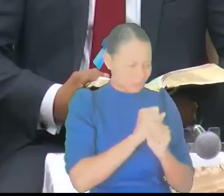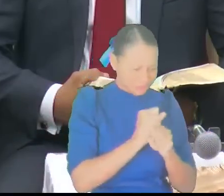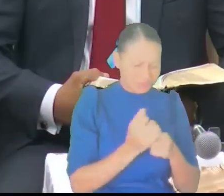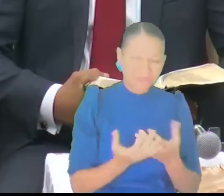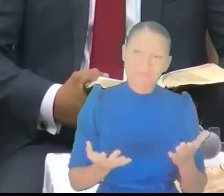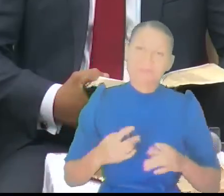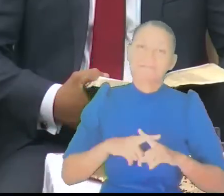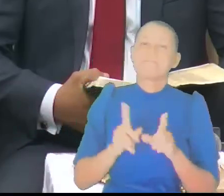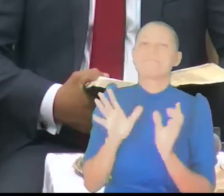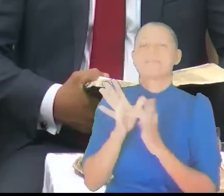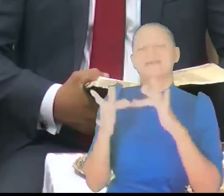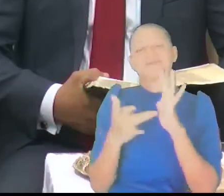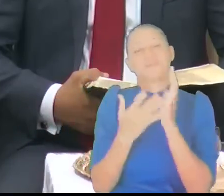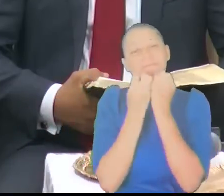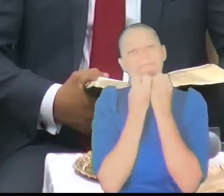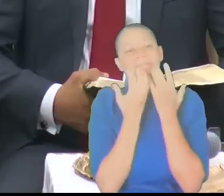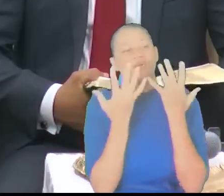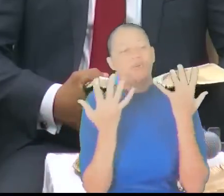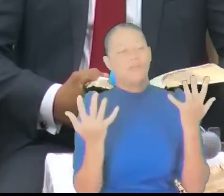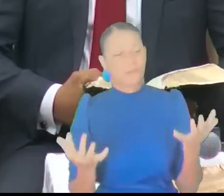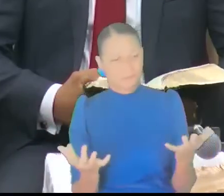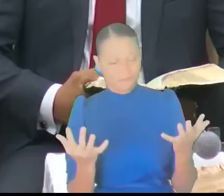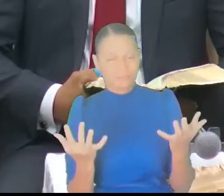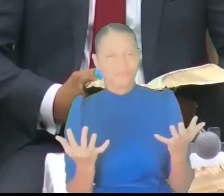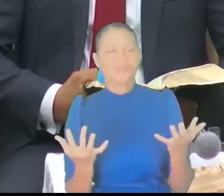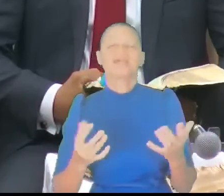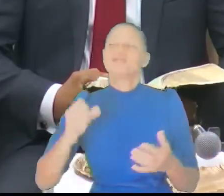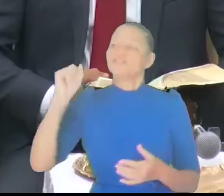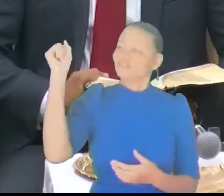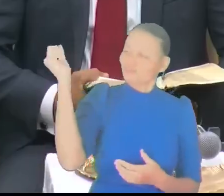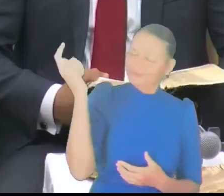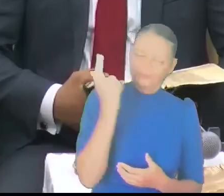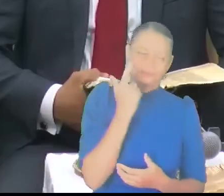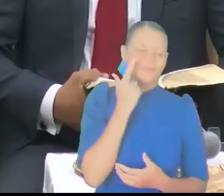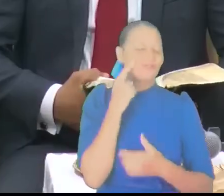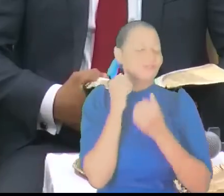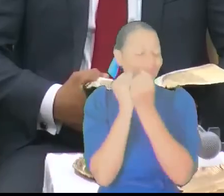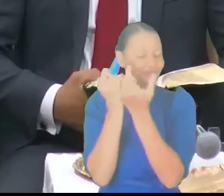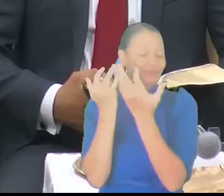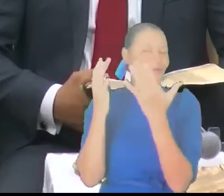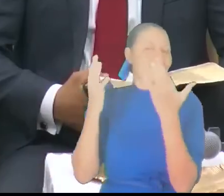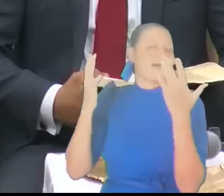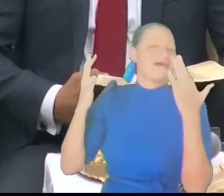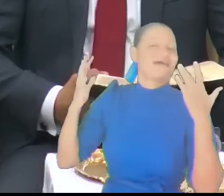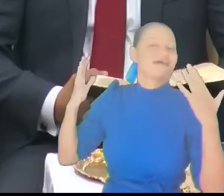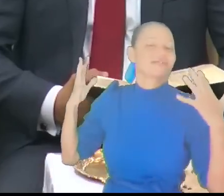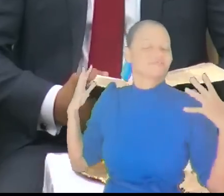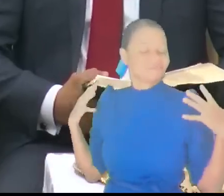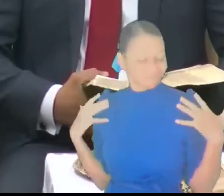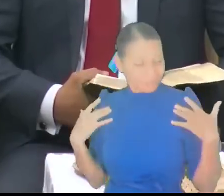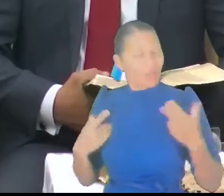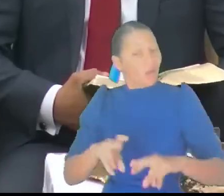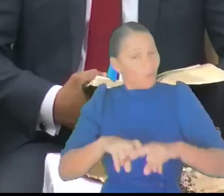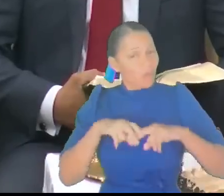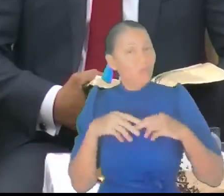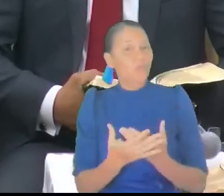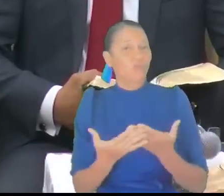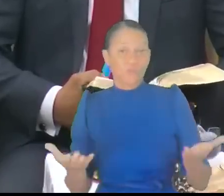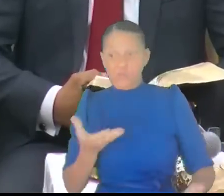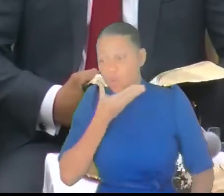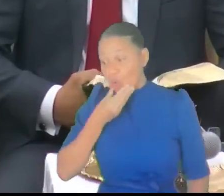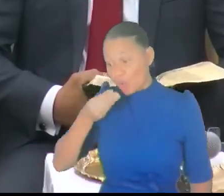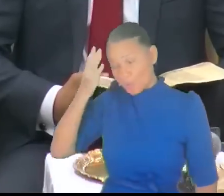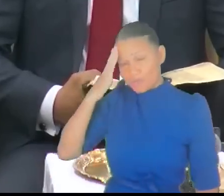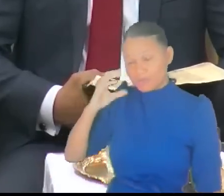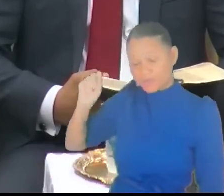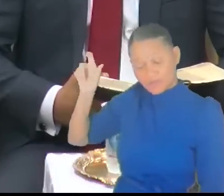Mas Jesus é bom, e o sol vai brilhar mais e mais na nossa vida. Foi por isso que Salomão,